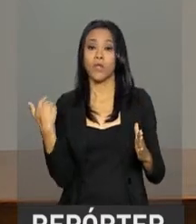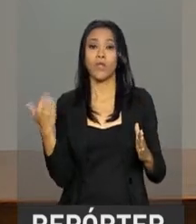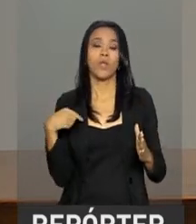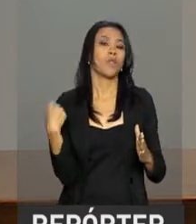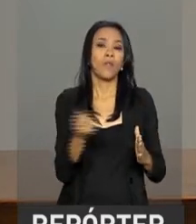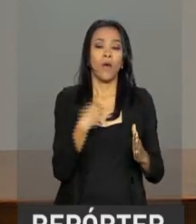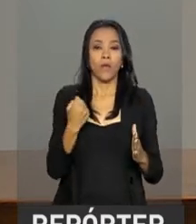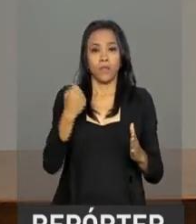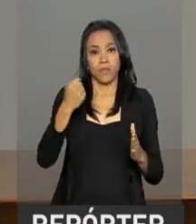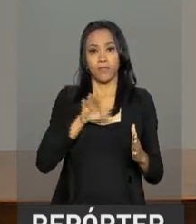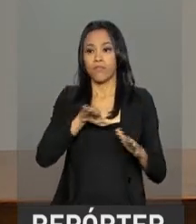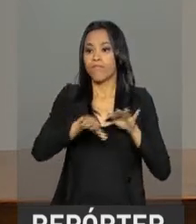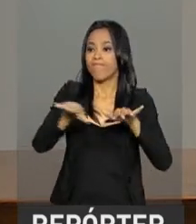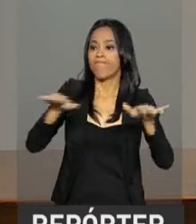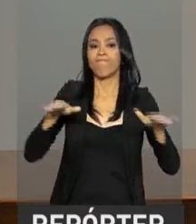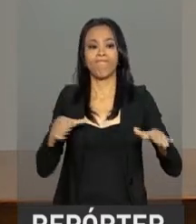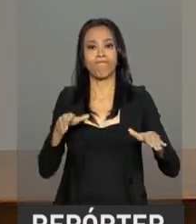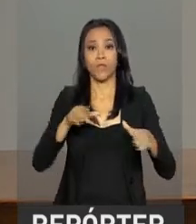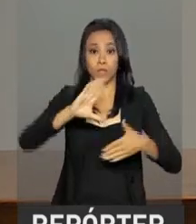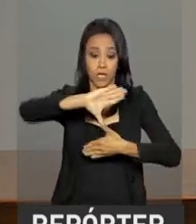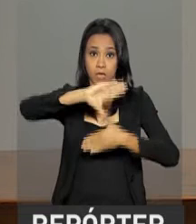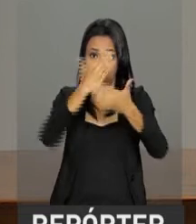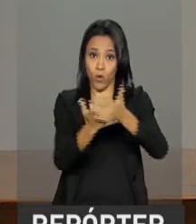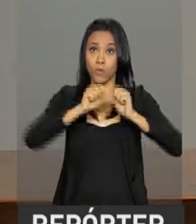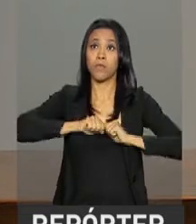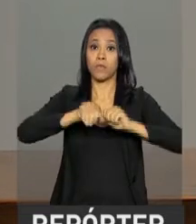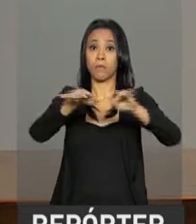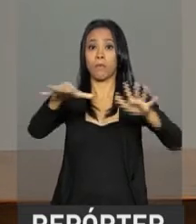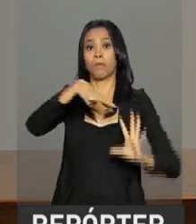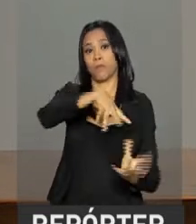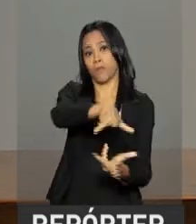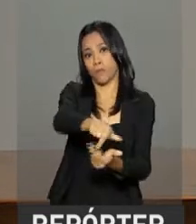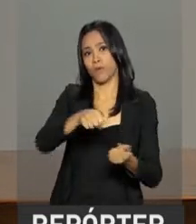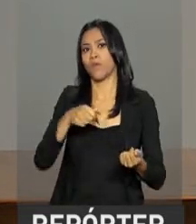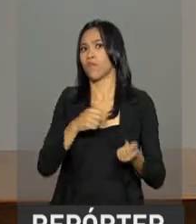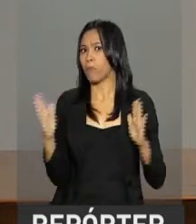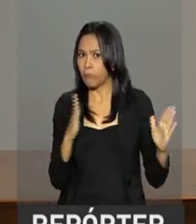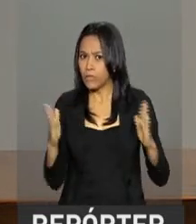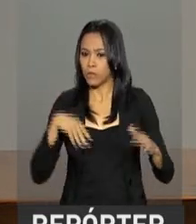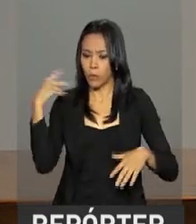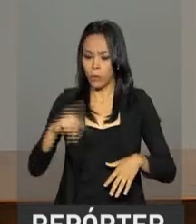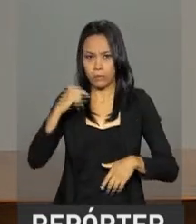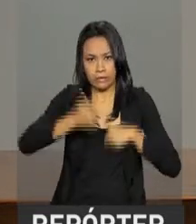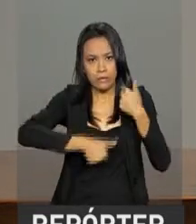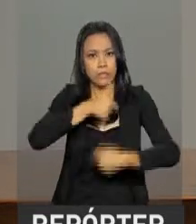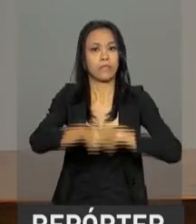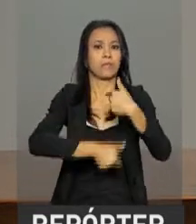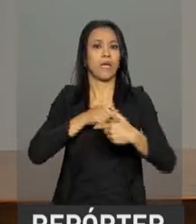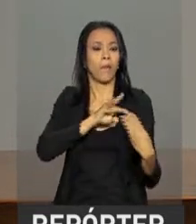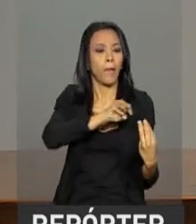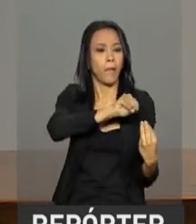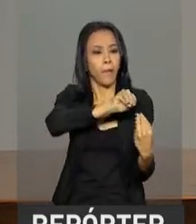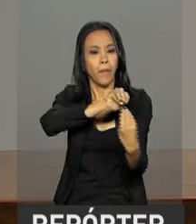inserção do mercosul no mundo e foi um período de grande atividade de grande actividade as negociações